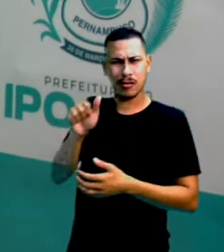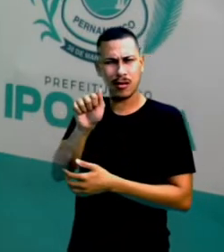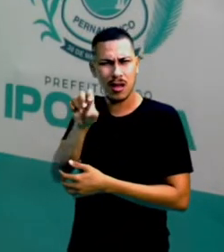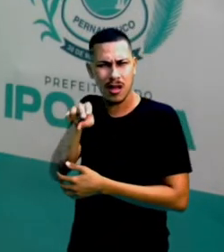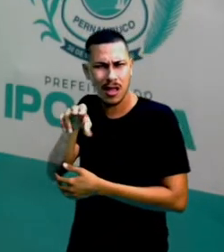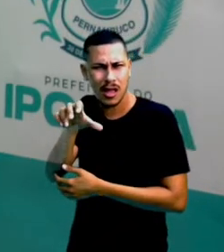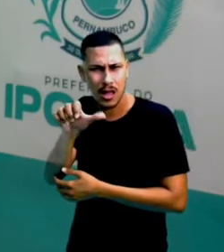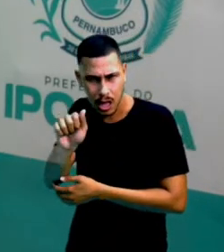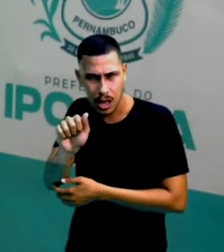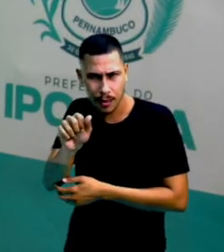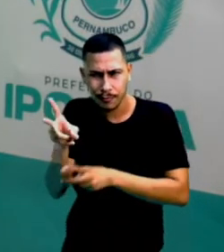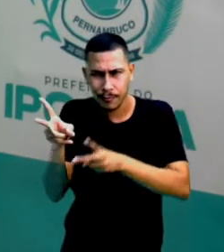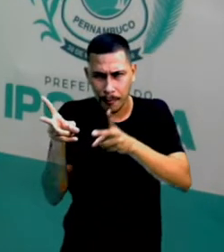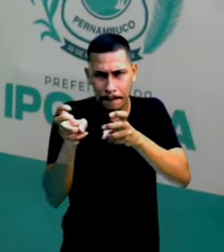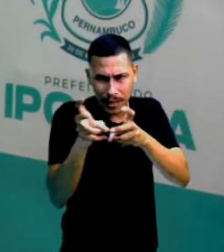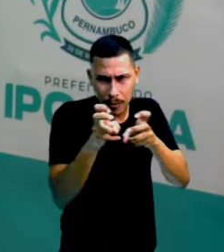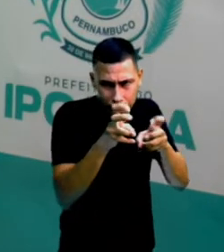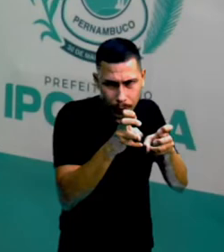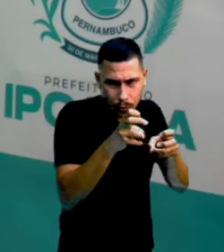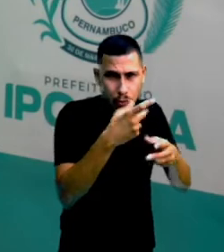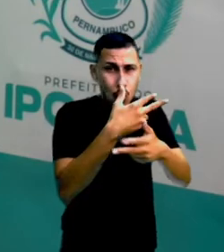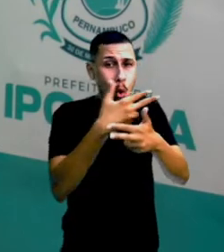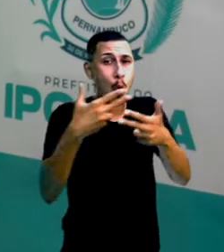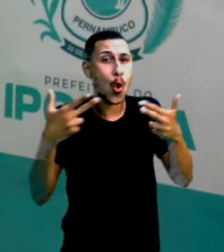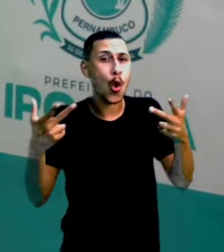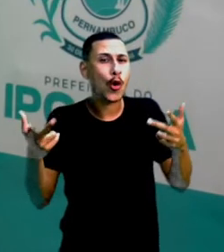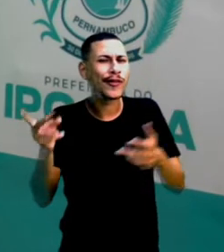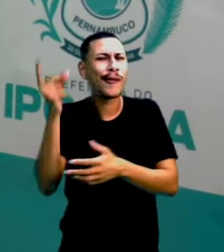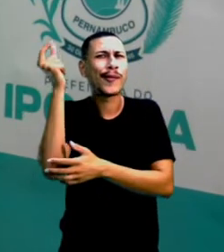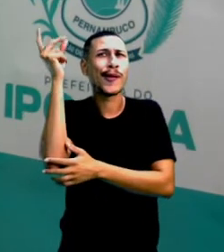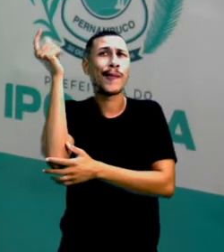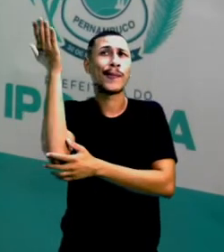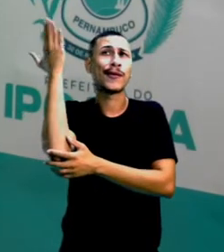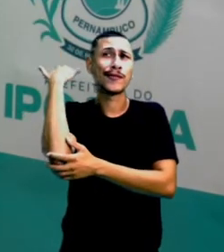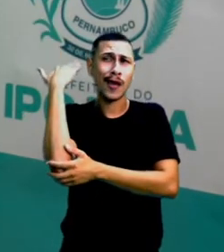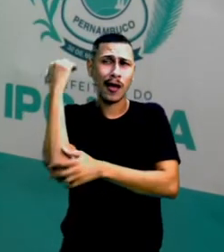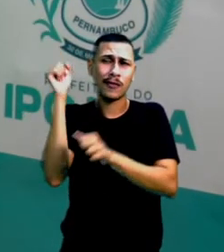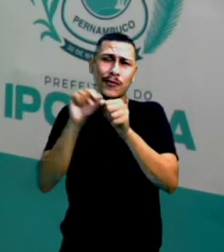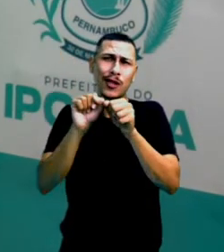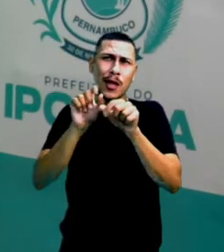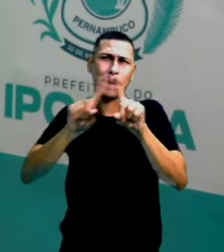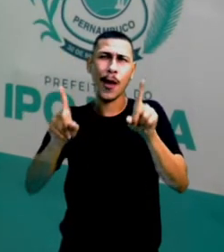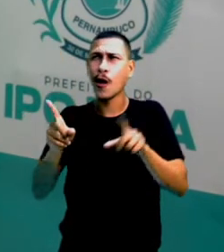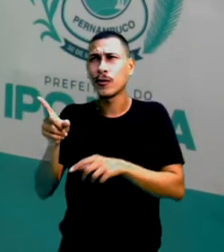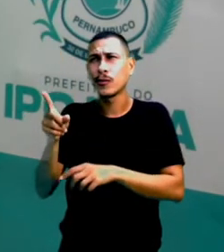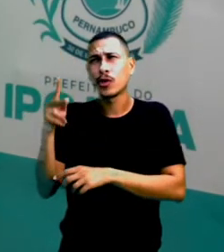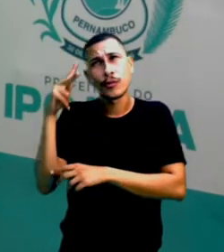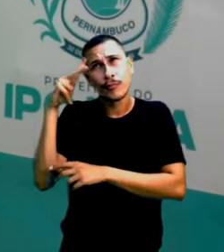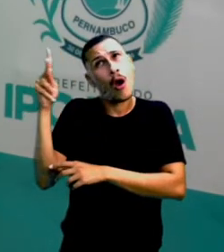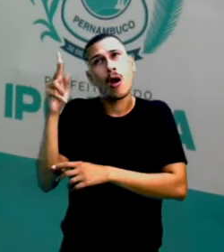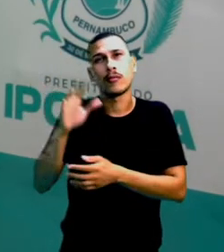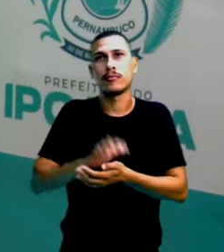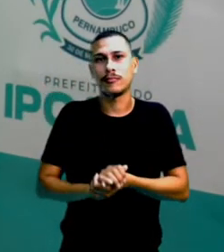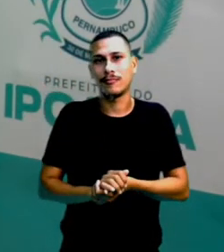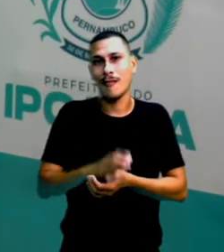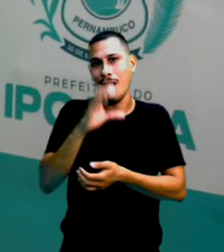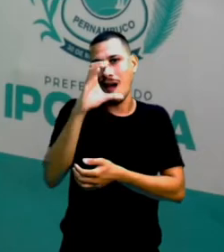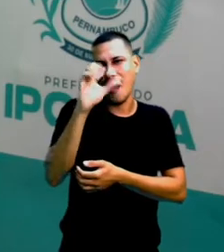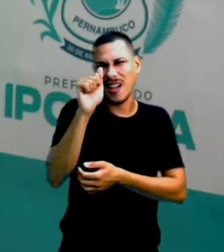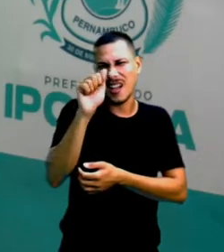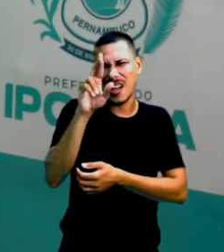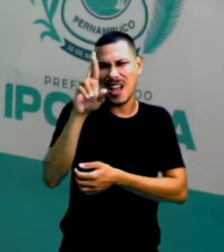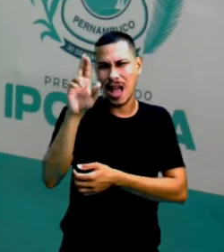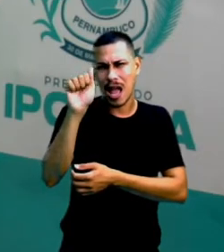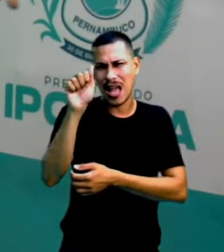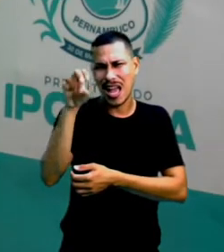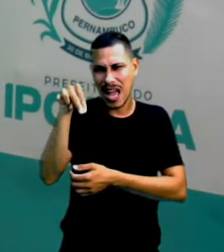percebeu uma coisa que ela já via há muito tempo, mas nunca tinha se tocado. As carrancas